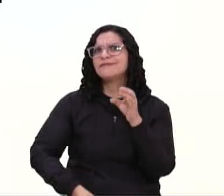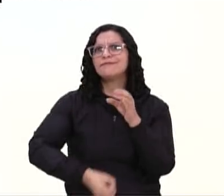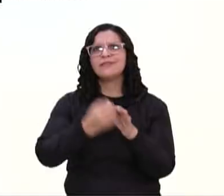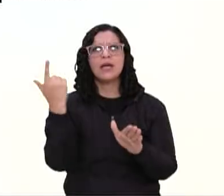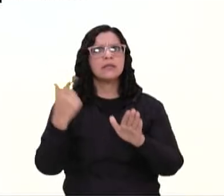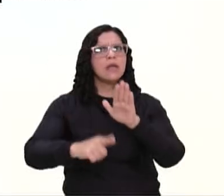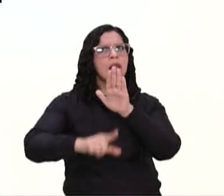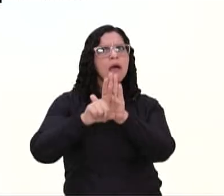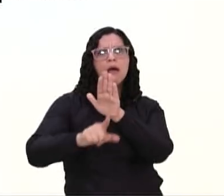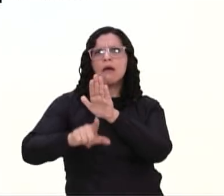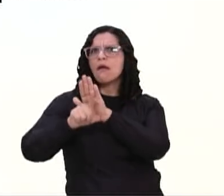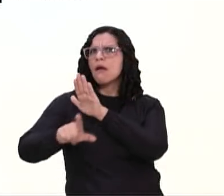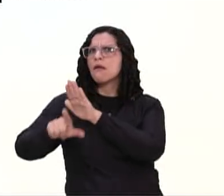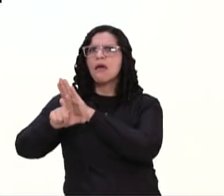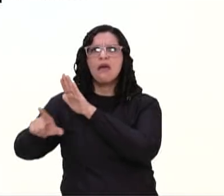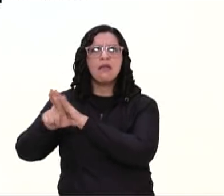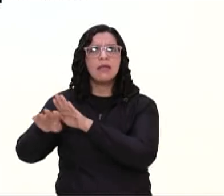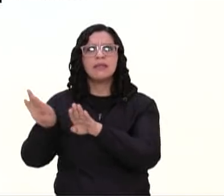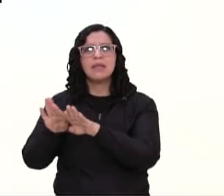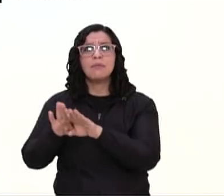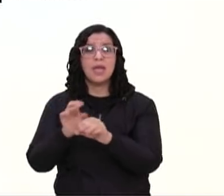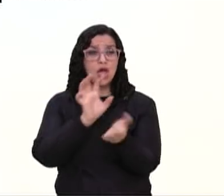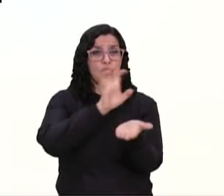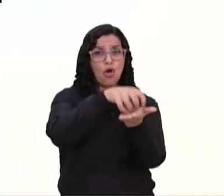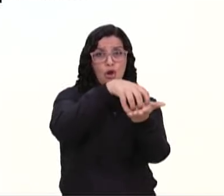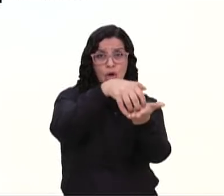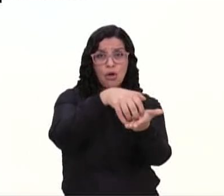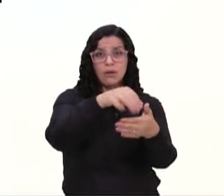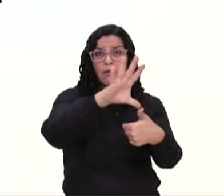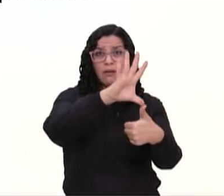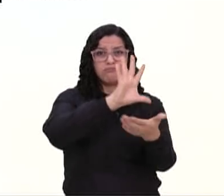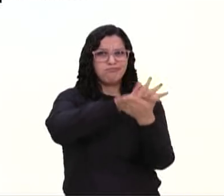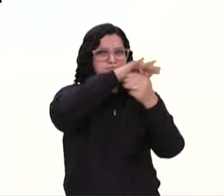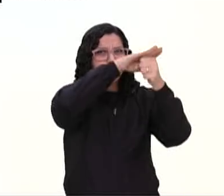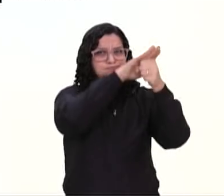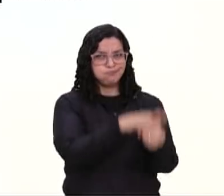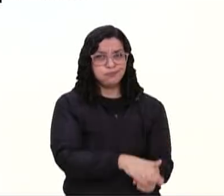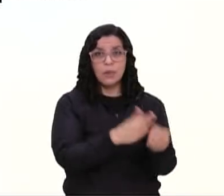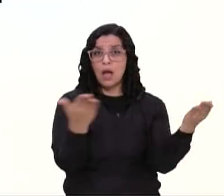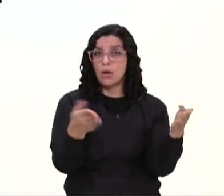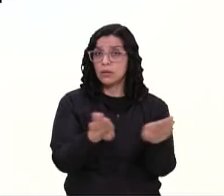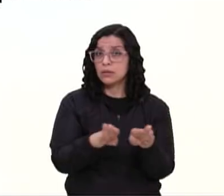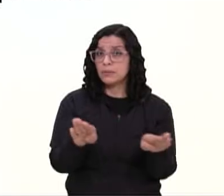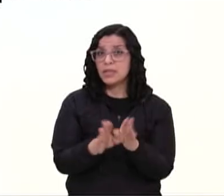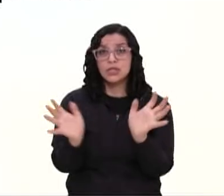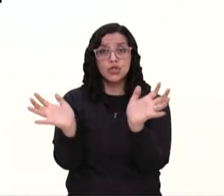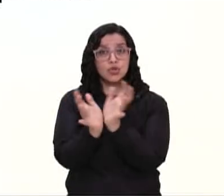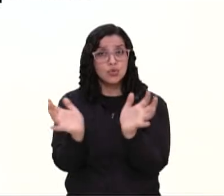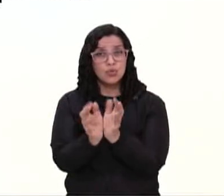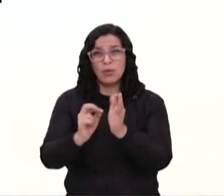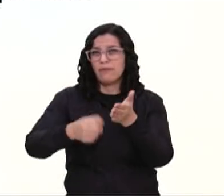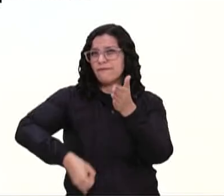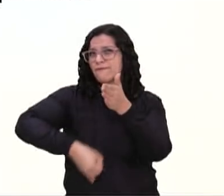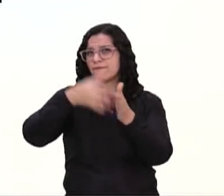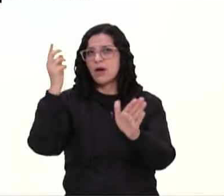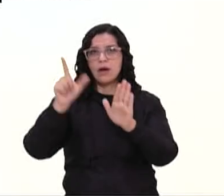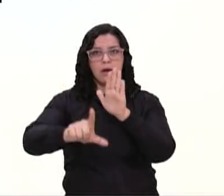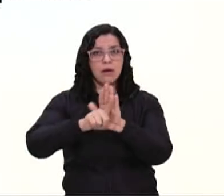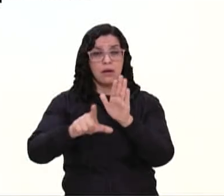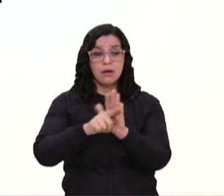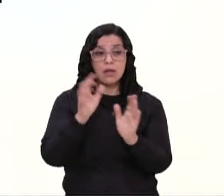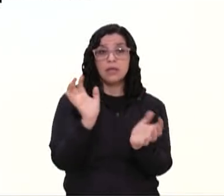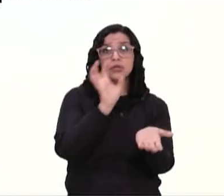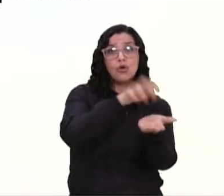várias leis que vão reprimir os colonos da Inglaterra de várias formas. Esse conjunto de várias leis, os